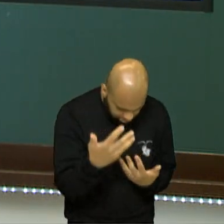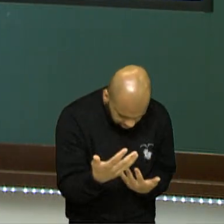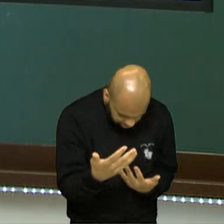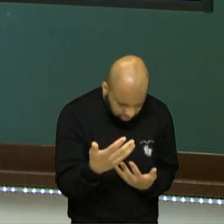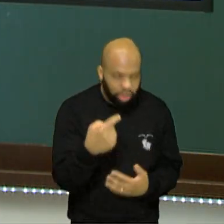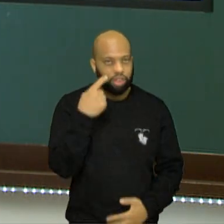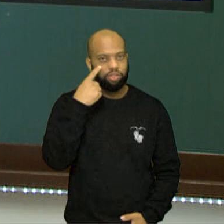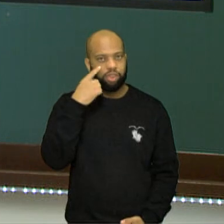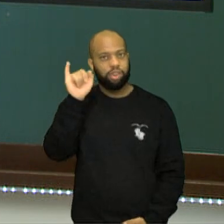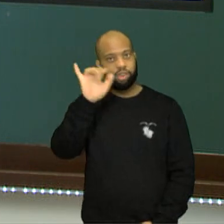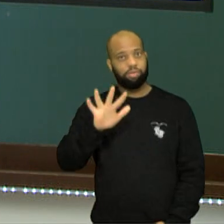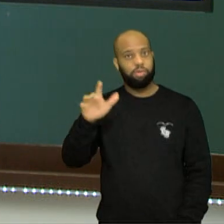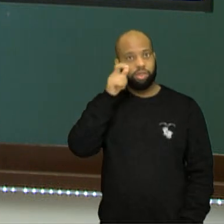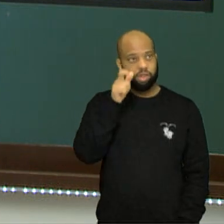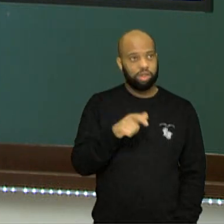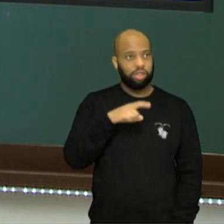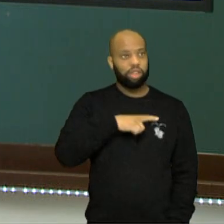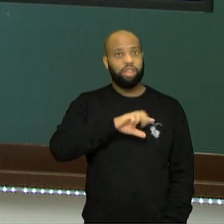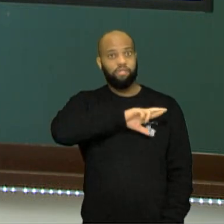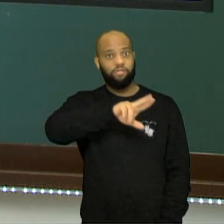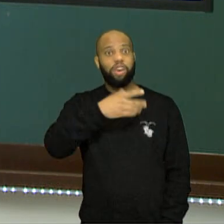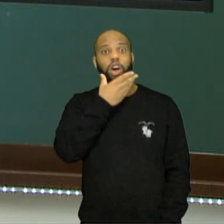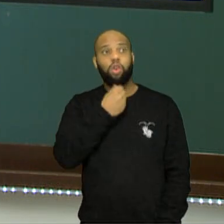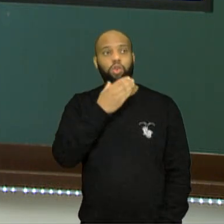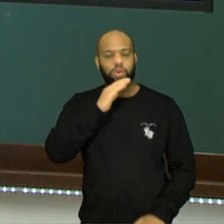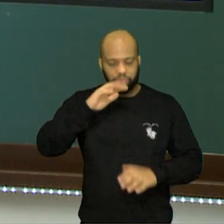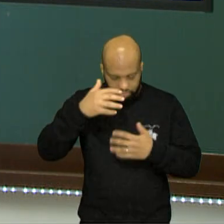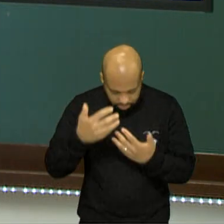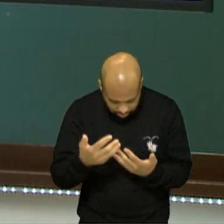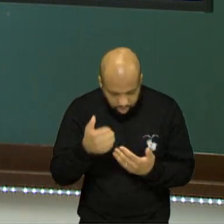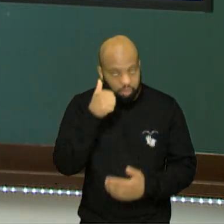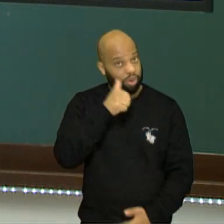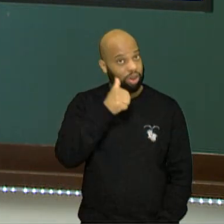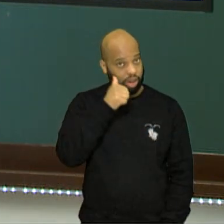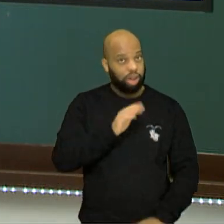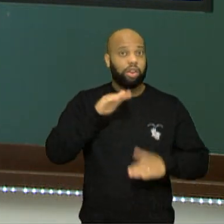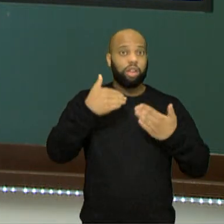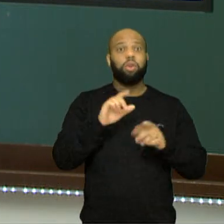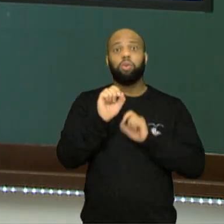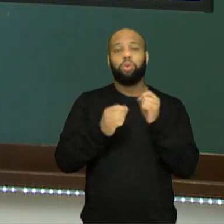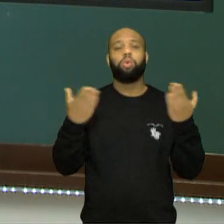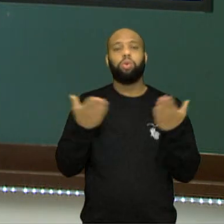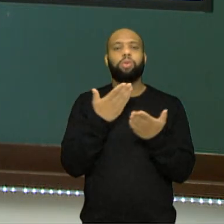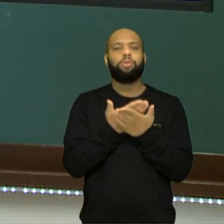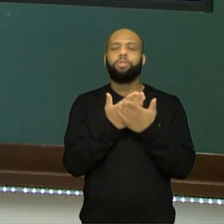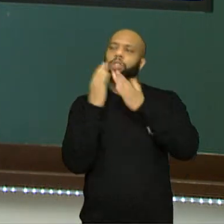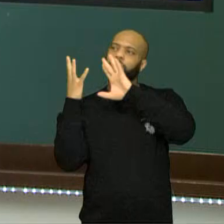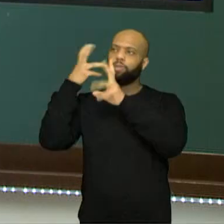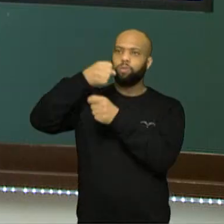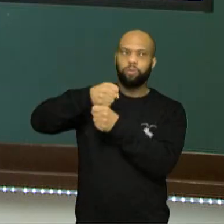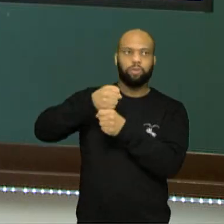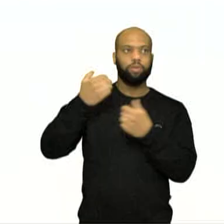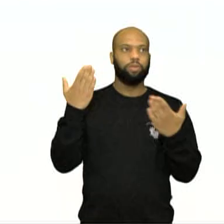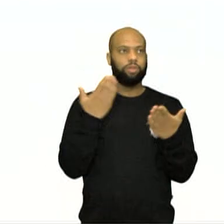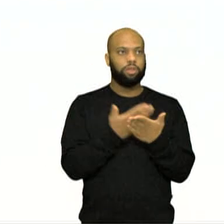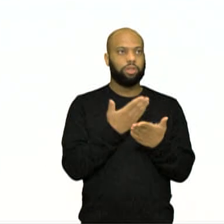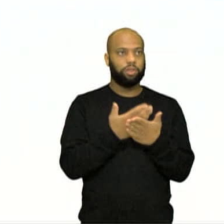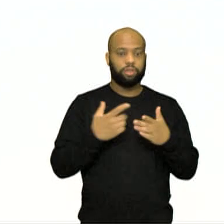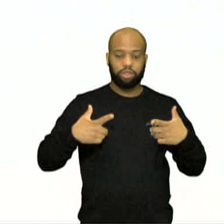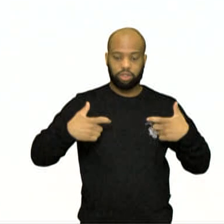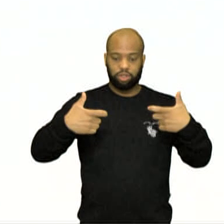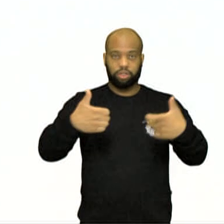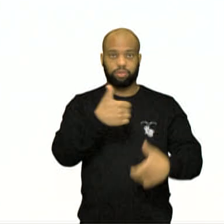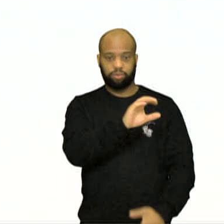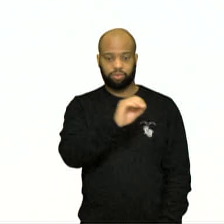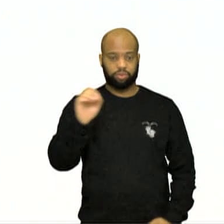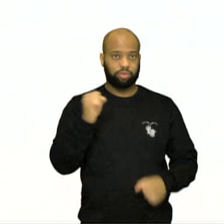imagem interessante, né? Vários homens se curvando a Joana d'Arc. Então o que a gente viu durante esta aula, né? A Guerra dos 100